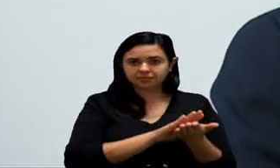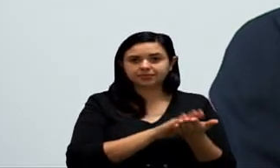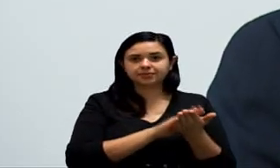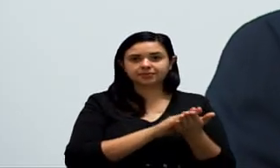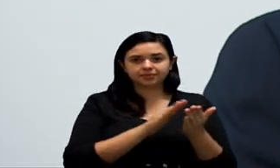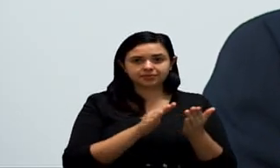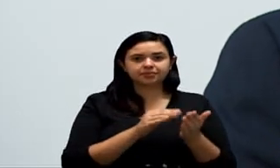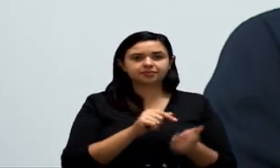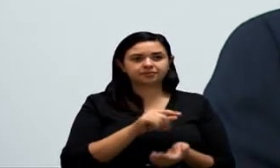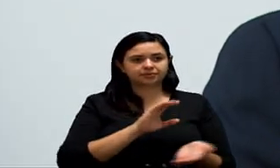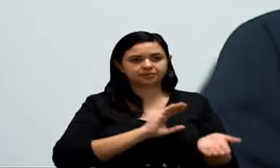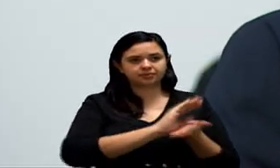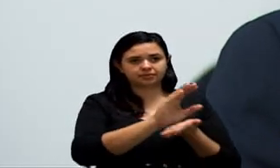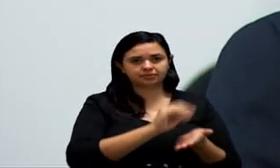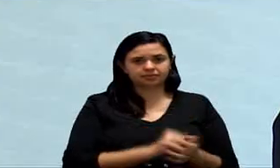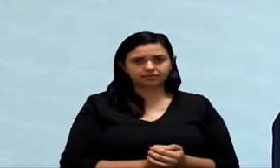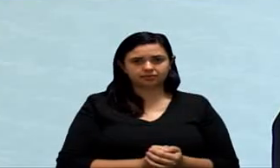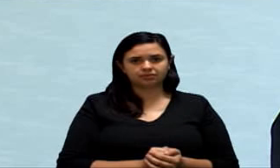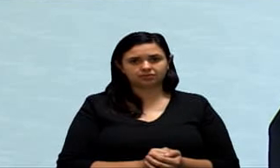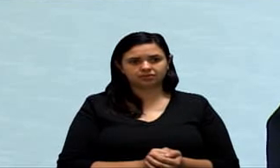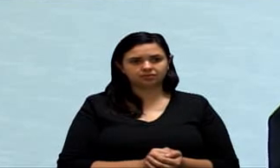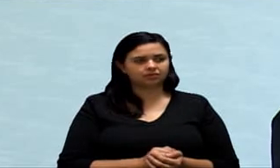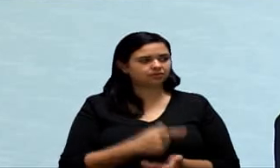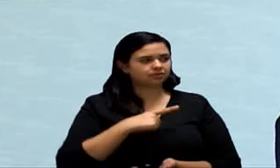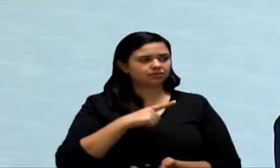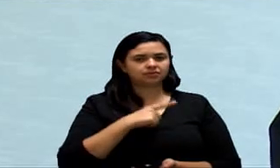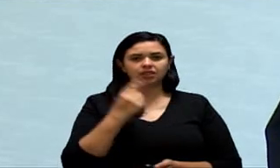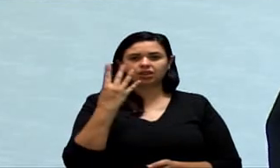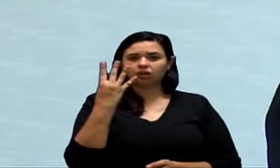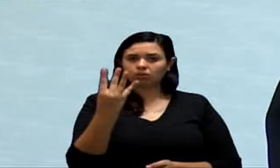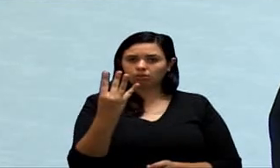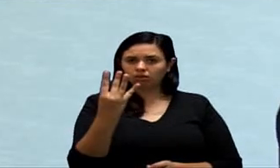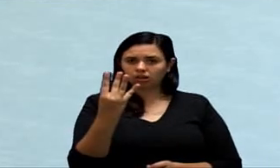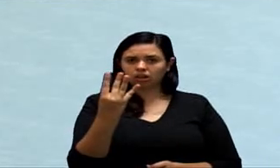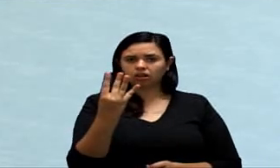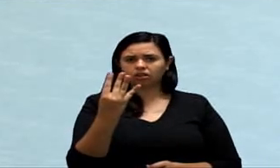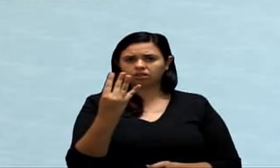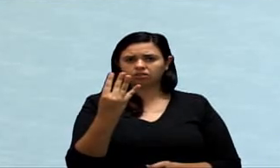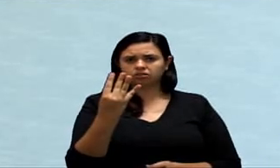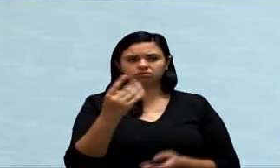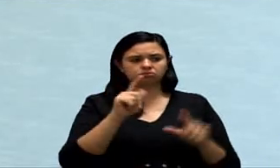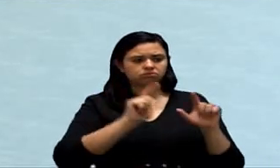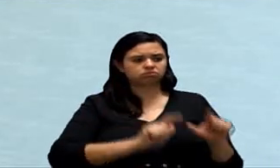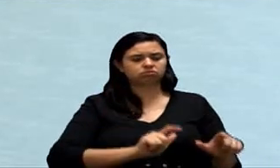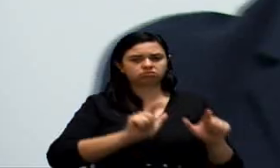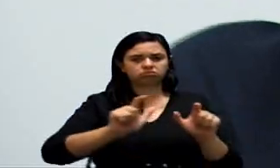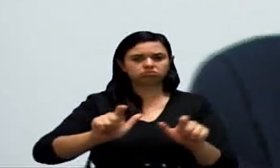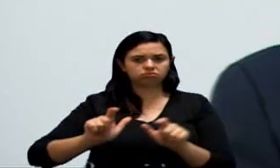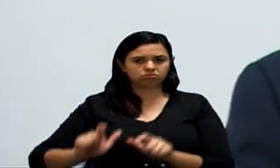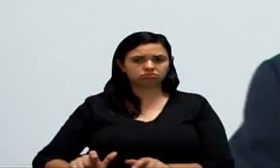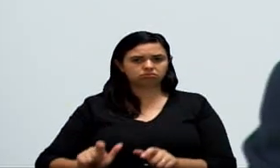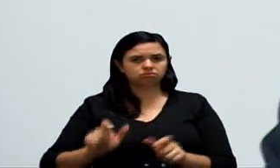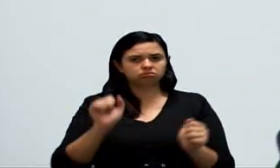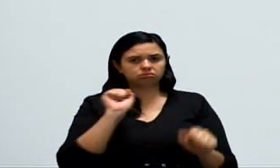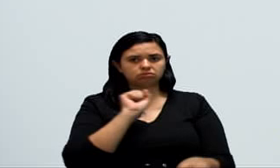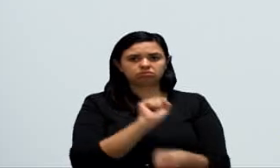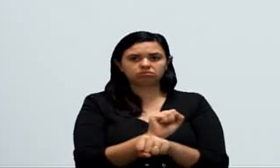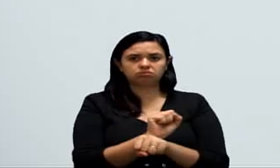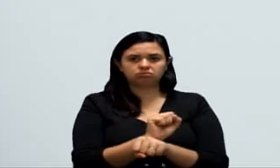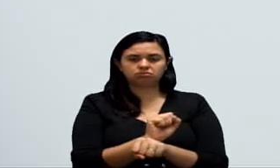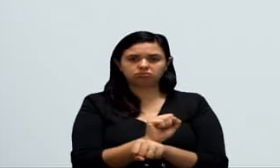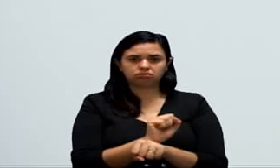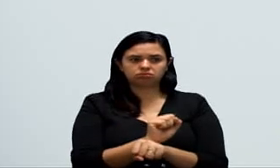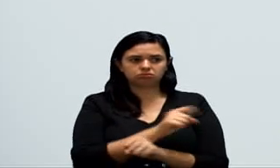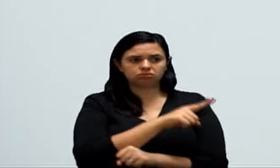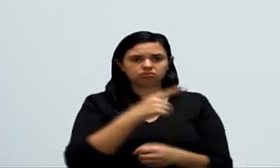pro seu requerimento. Quatro unidades, Silvano, paradas. E, olha, o White estava falando. Onde foi implantado?